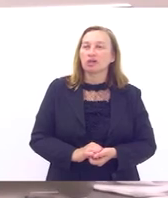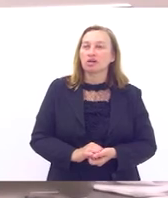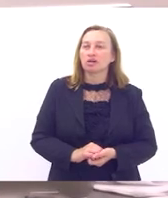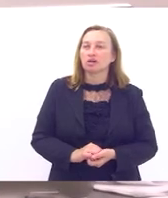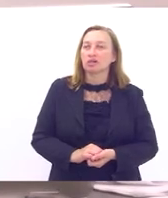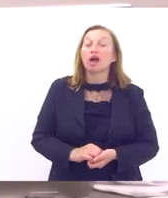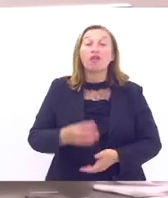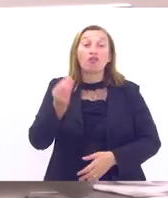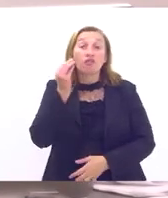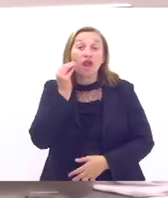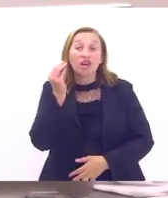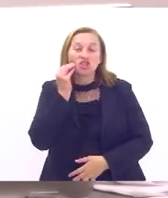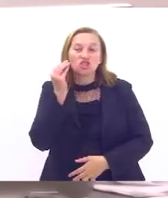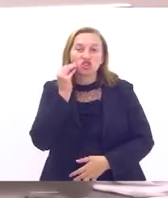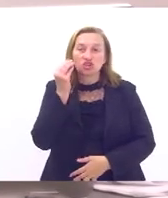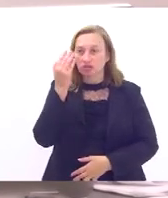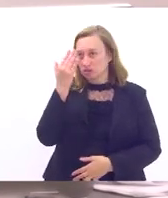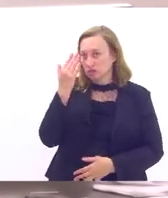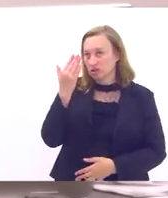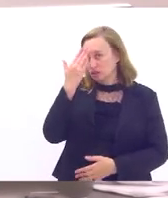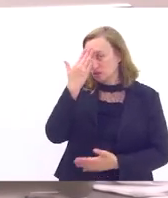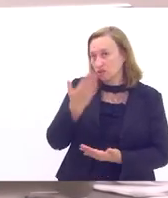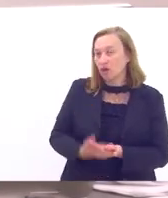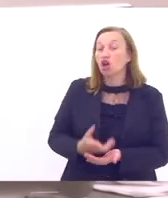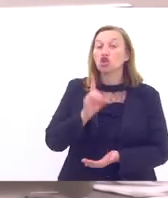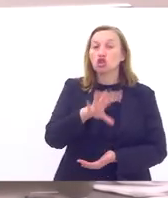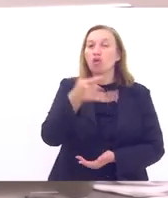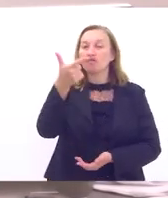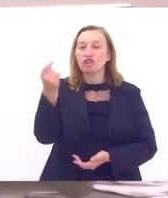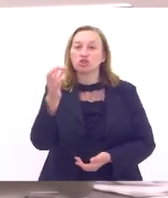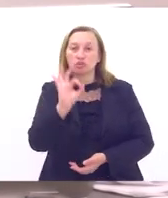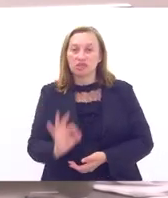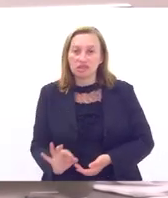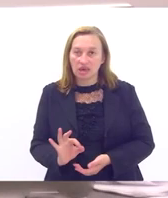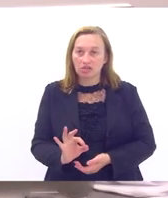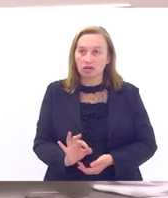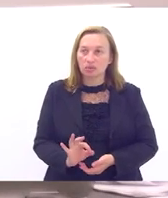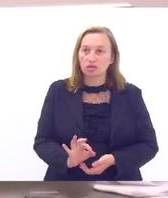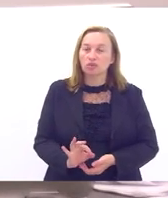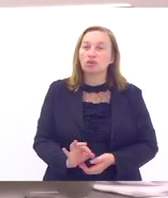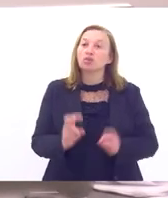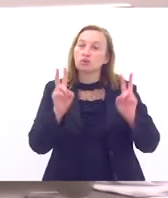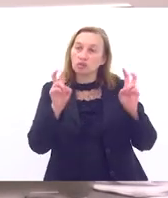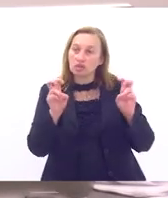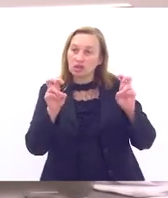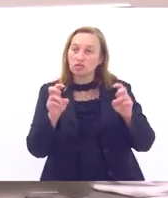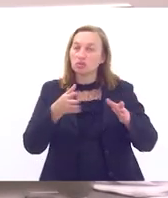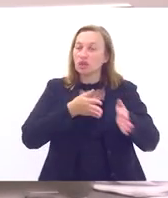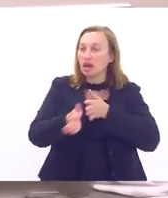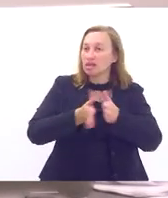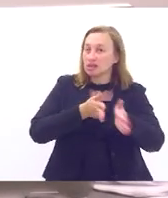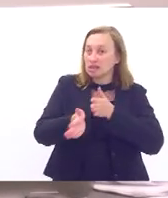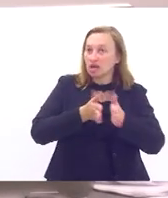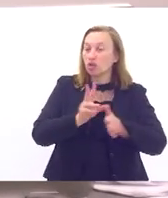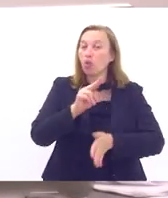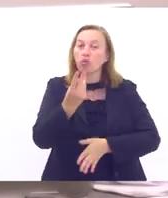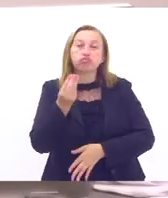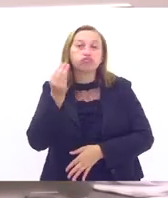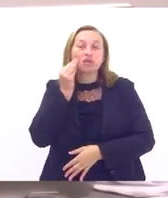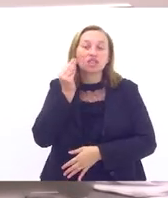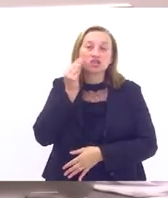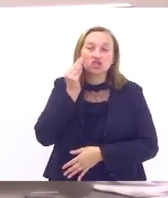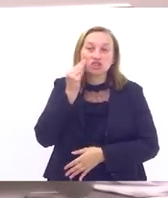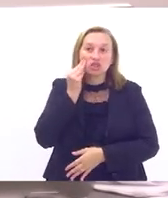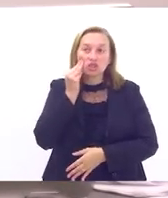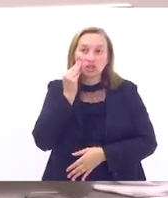de teste confiável, e somente 20% dos casos têm acesso ou foram testados efetivamente por